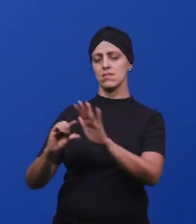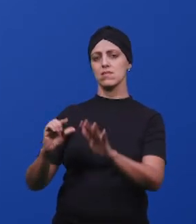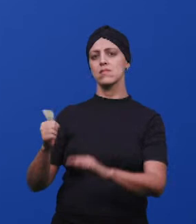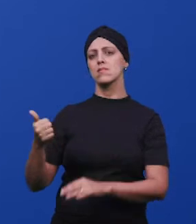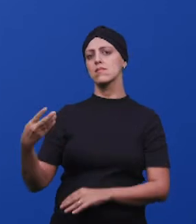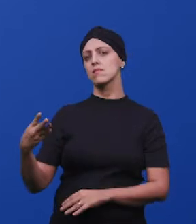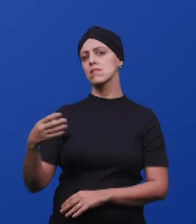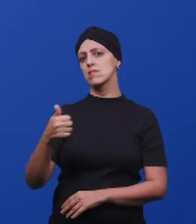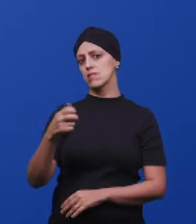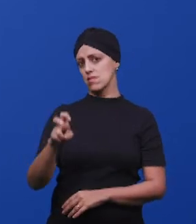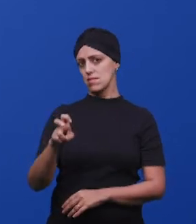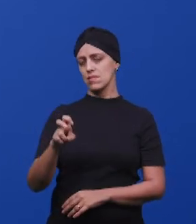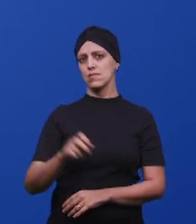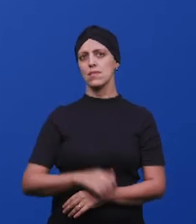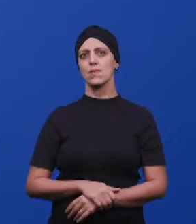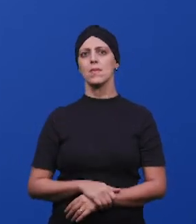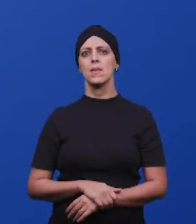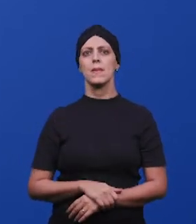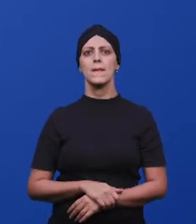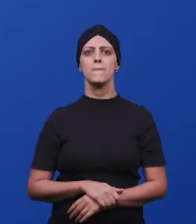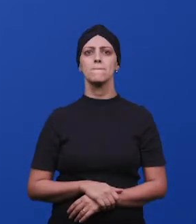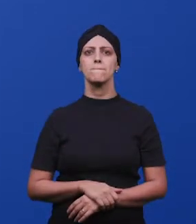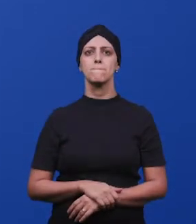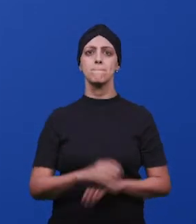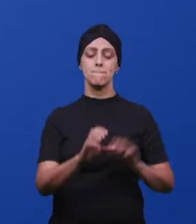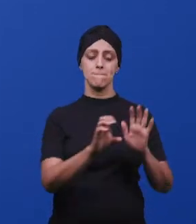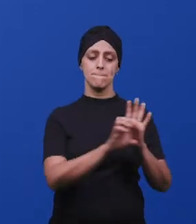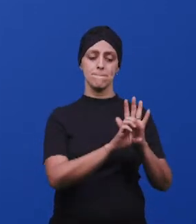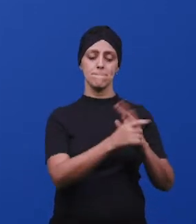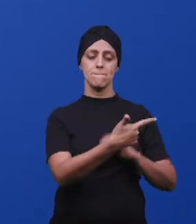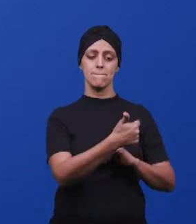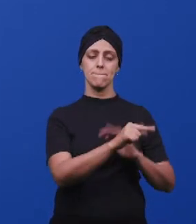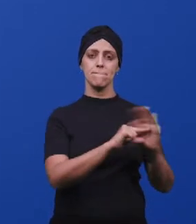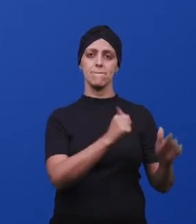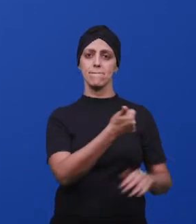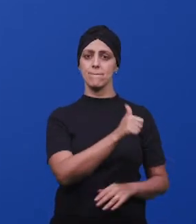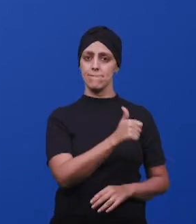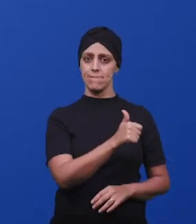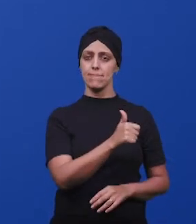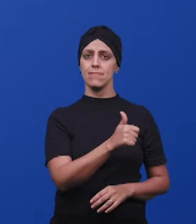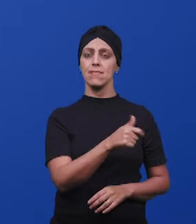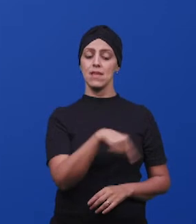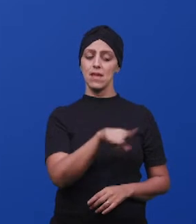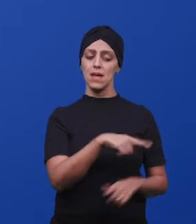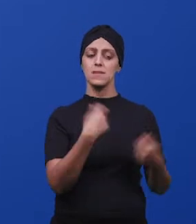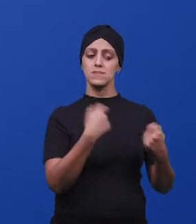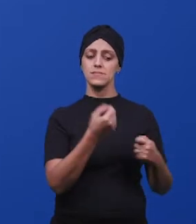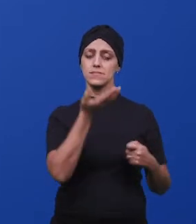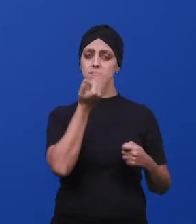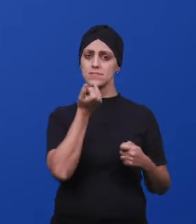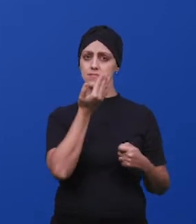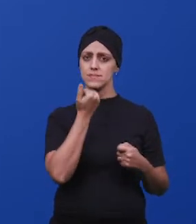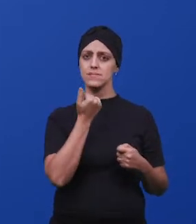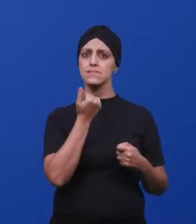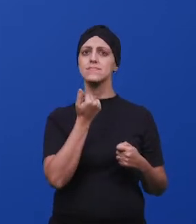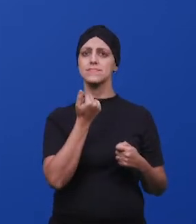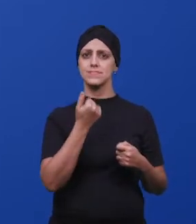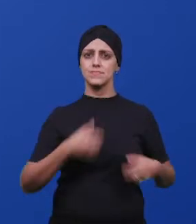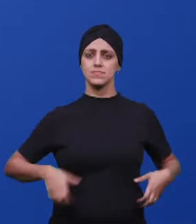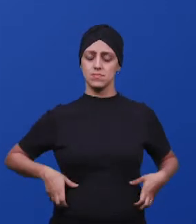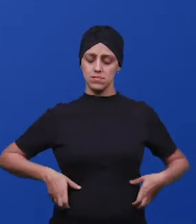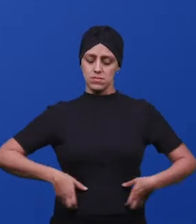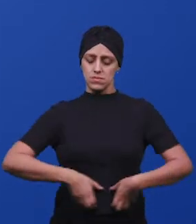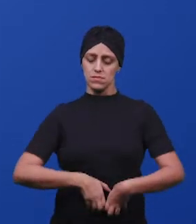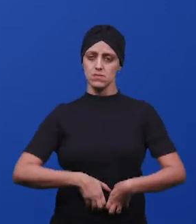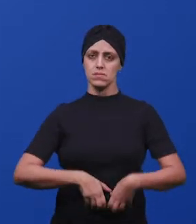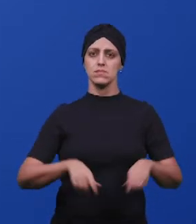em Efésios 6, versículos 14 e 15. Êxodo 12, 11. Assim, pois,